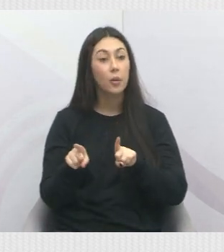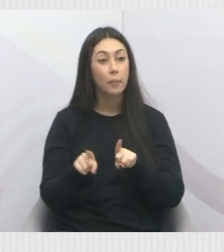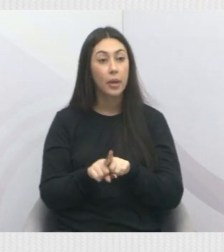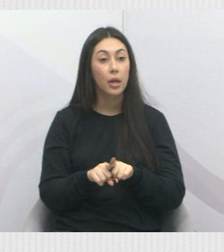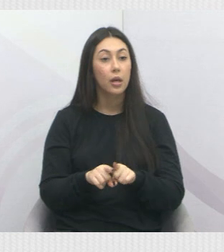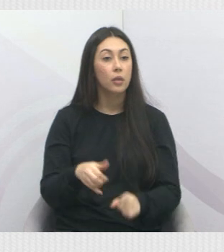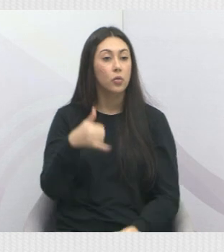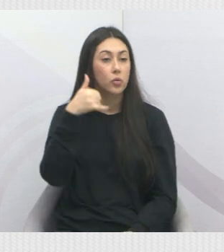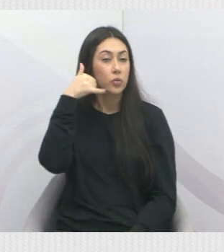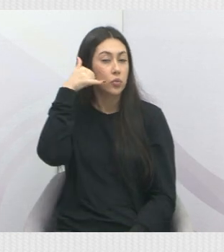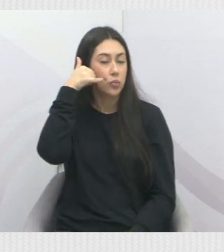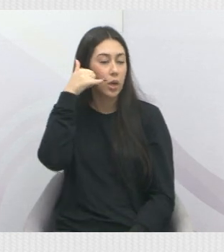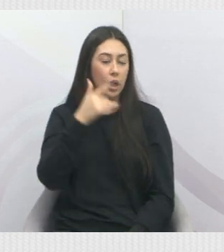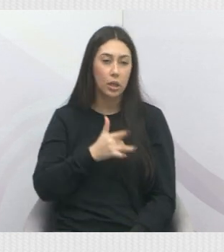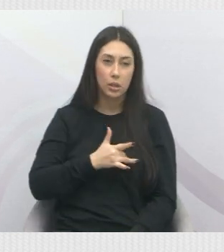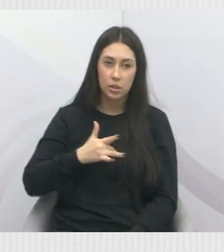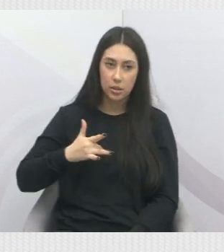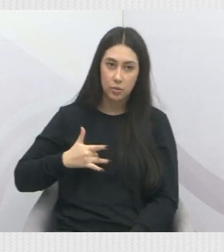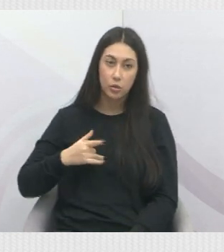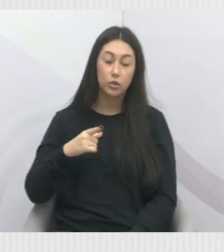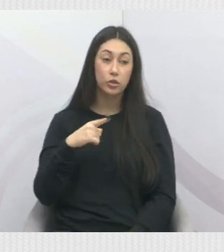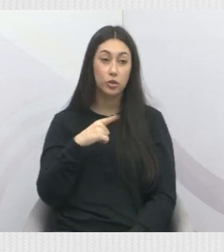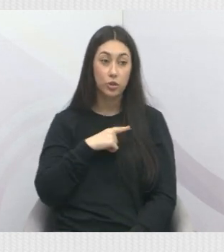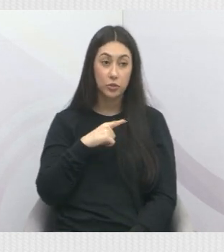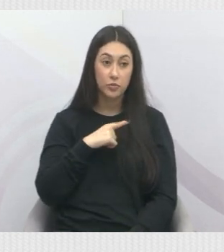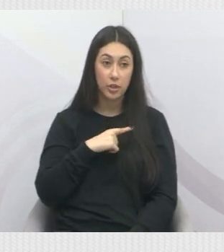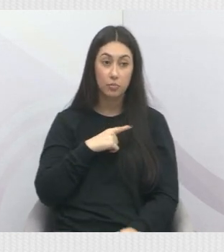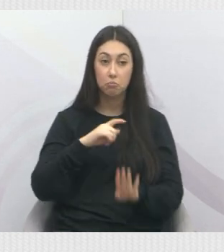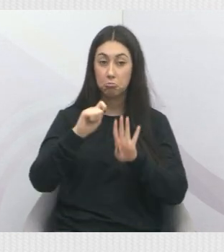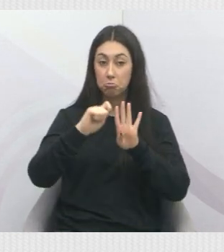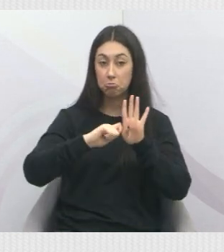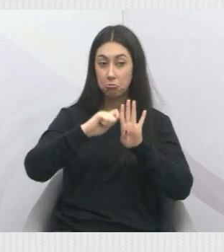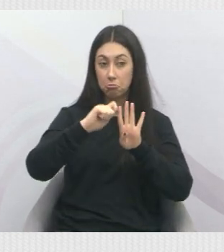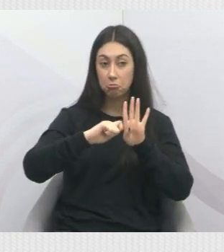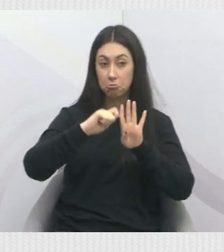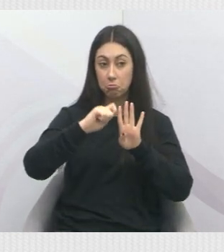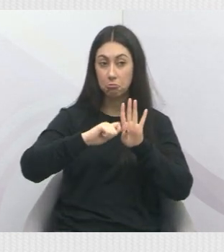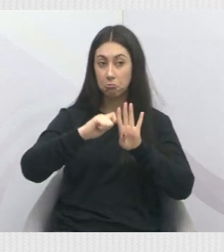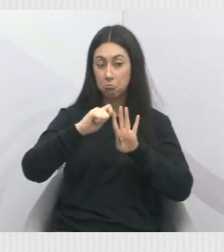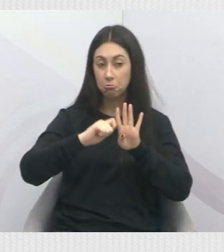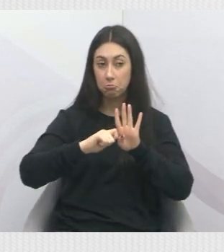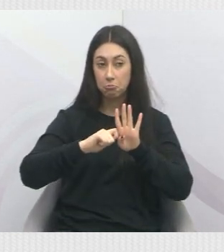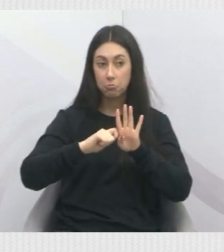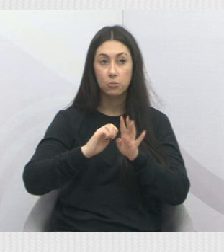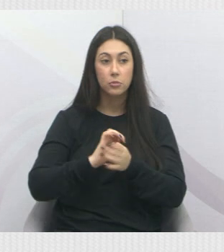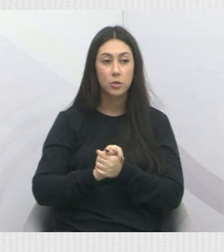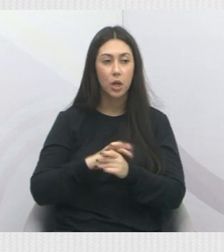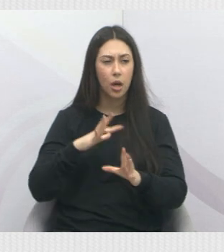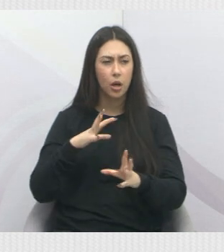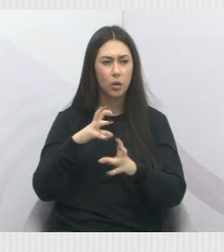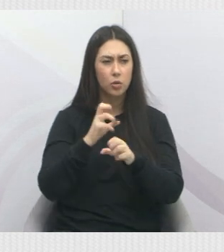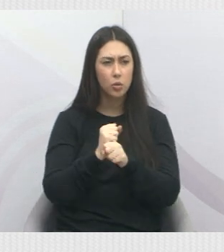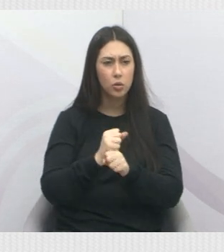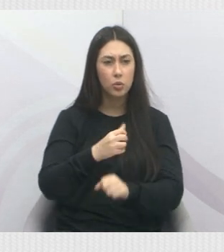Saúde. Tivemos aí, no primeiro quadrimestre de 2022, um total